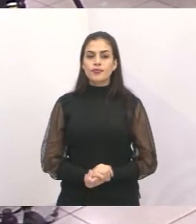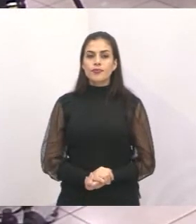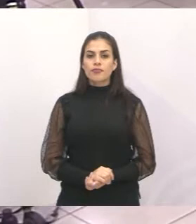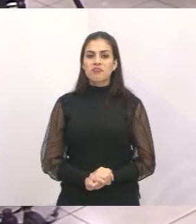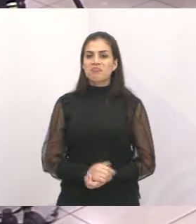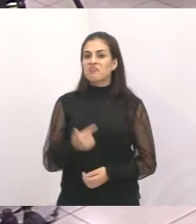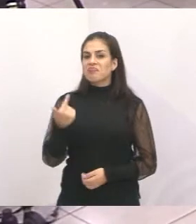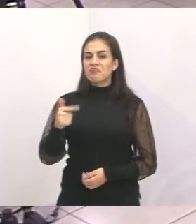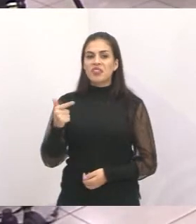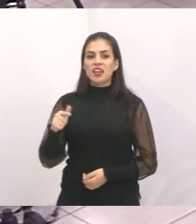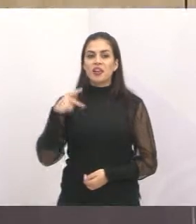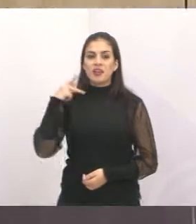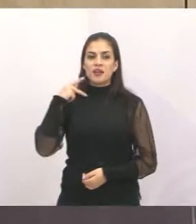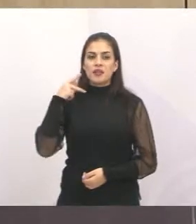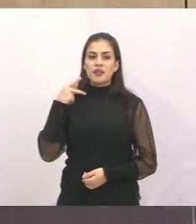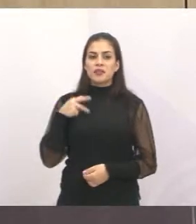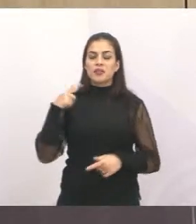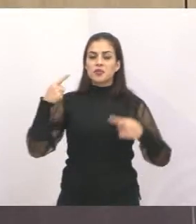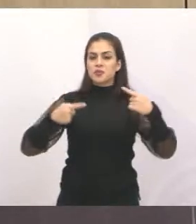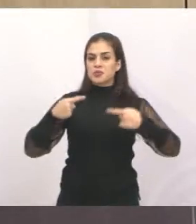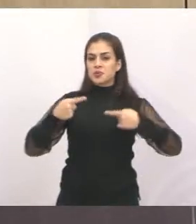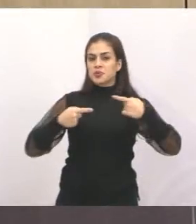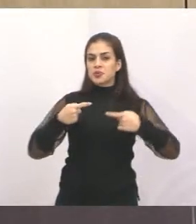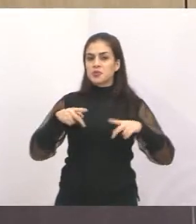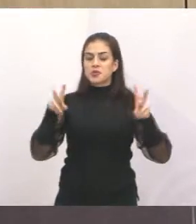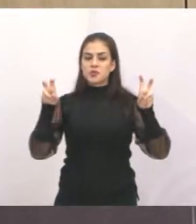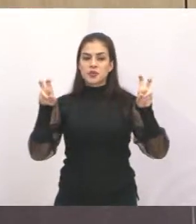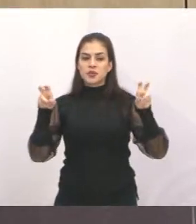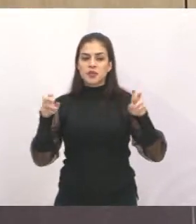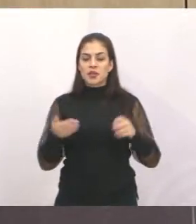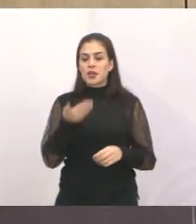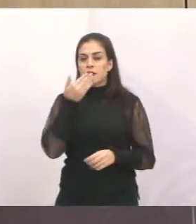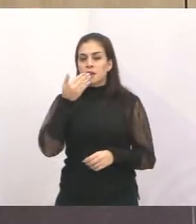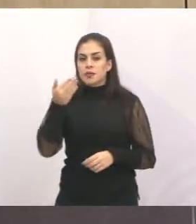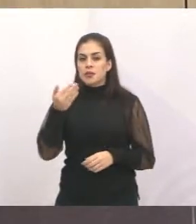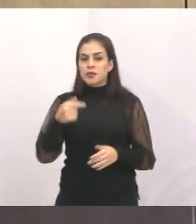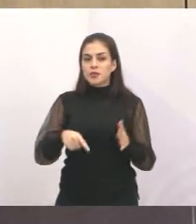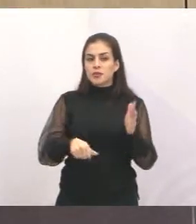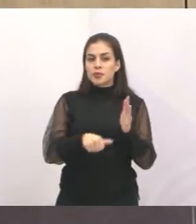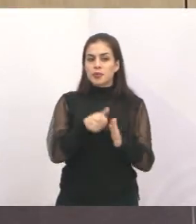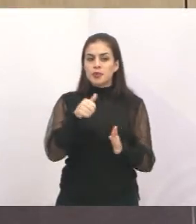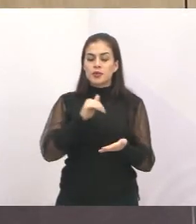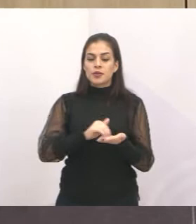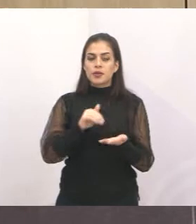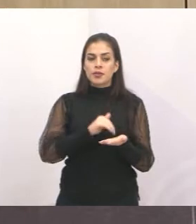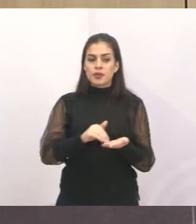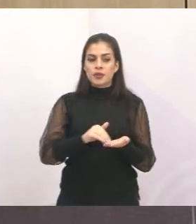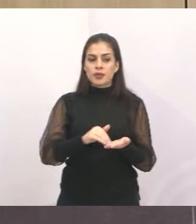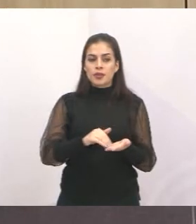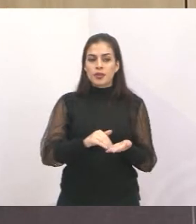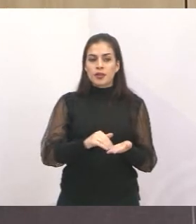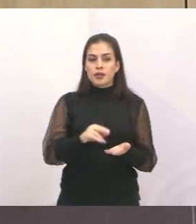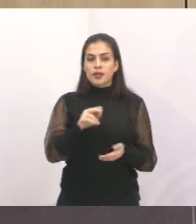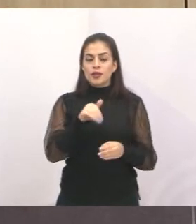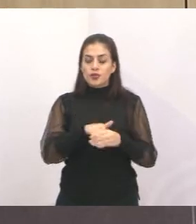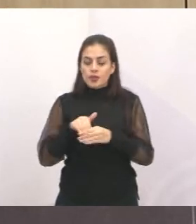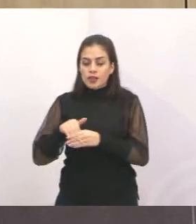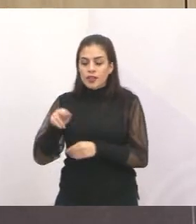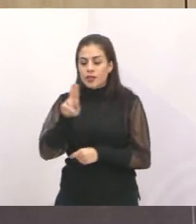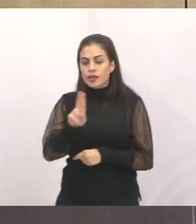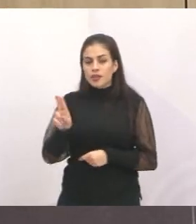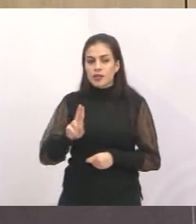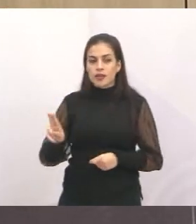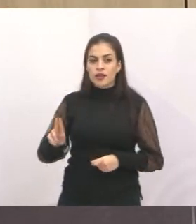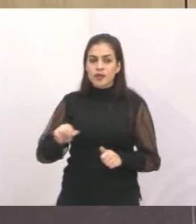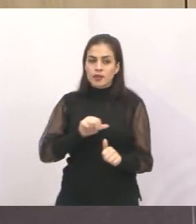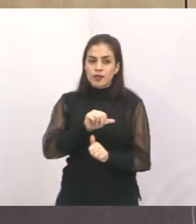Não havendo mais nenhum vereador desejando discutir a matéria, peço ao primeiro secretário que faça a votação nominal da mensagem modificativa do